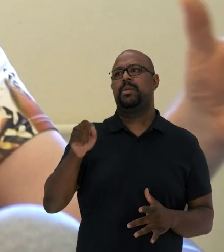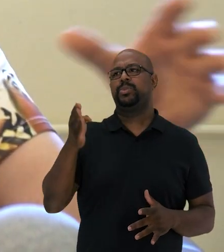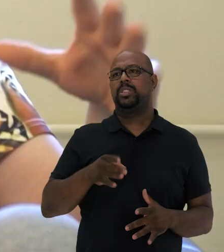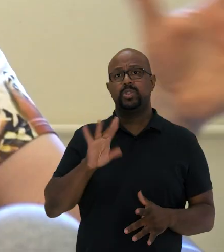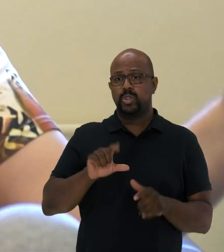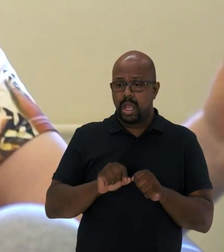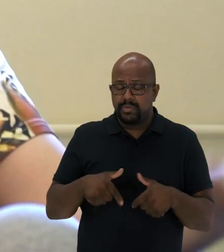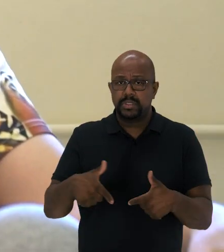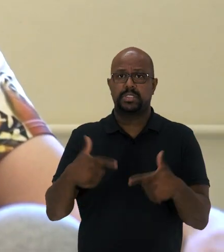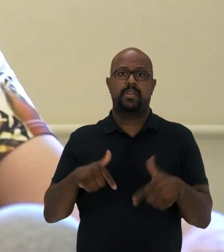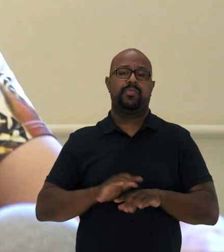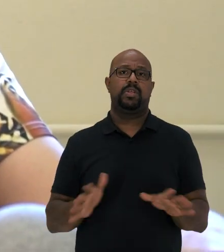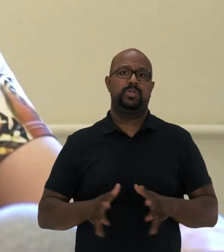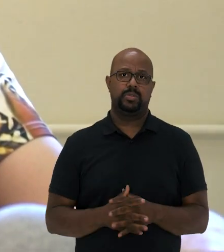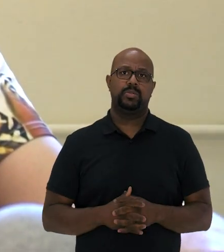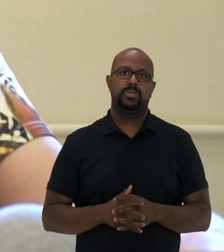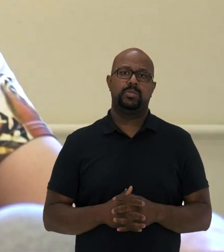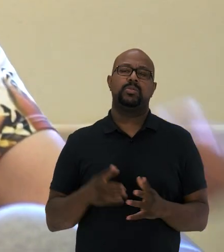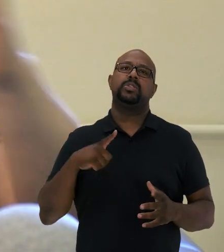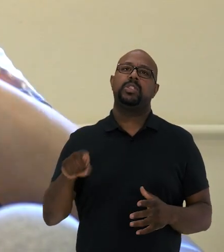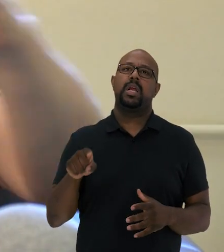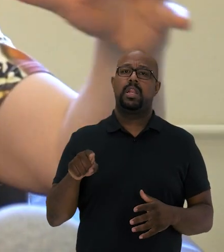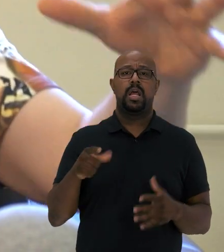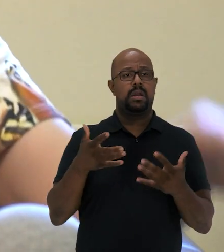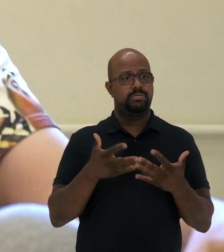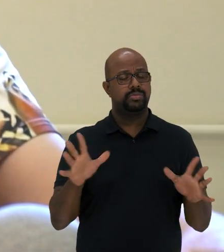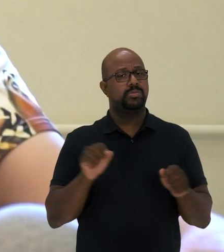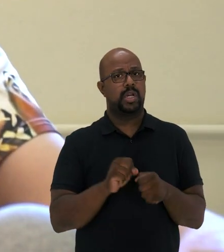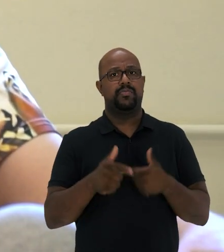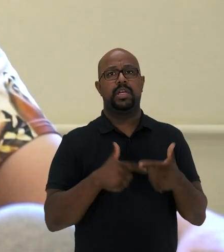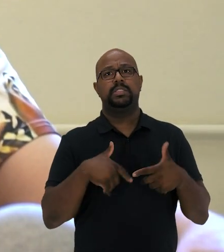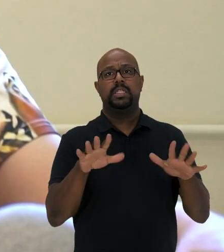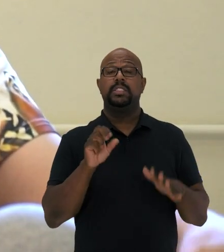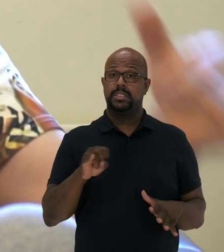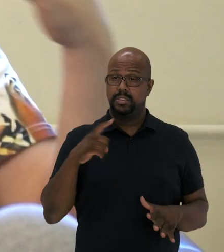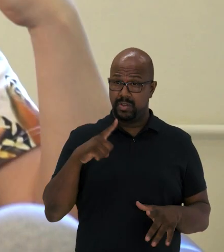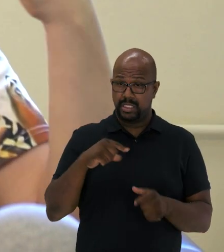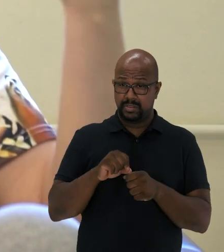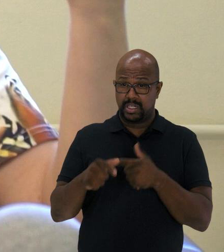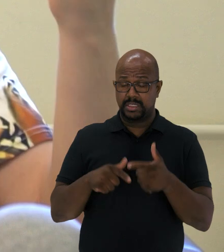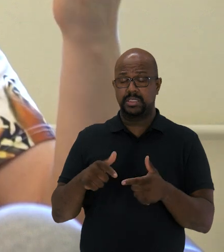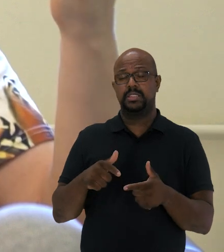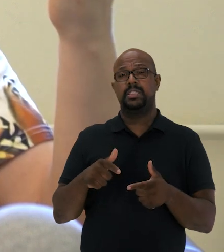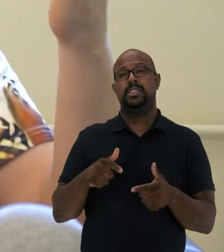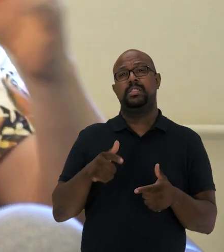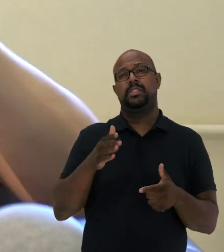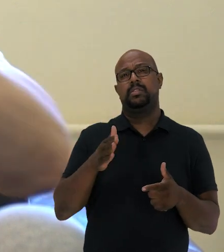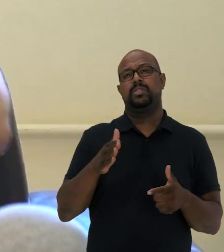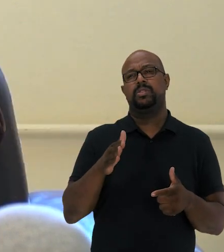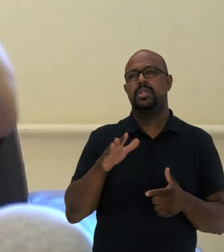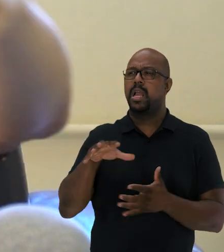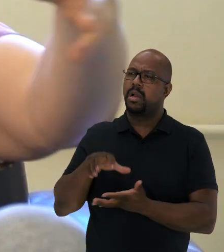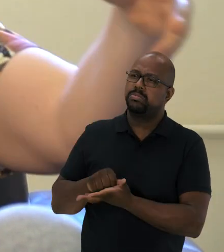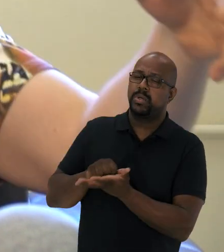100%, a gente só tinha que executar o serviço. Tu tinha lá a porta aberta para fazer. Se a gente tivesse fazer a escala 1:100 que a